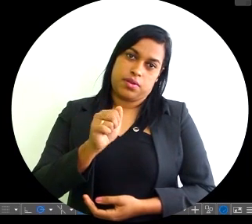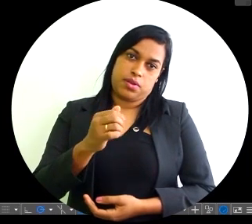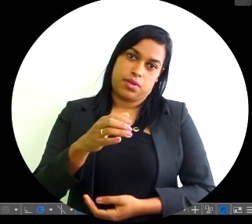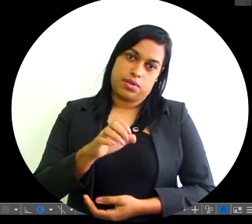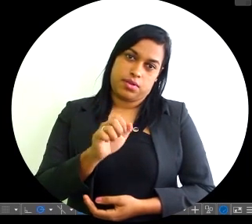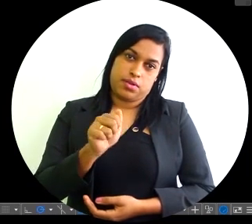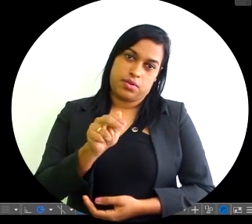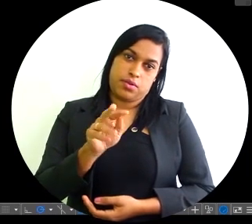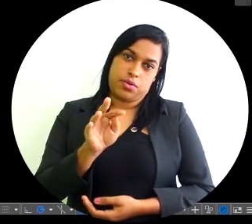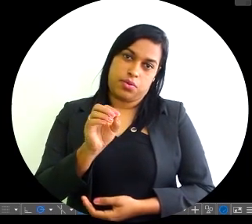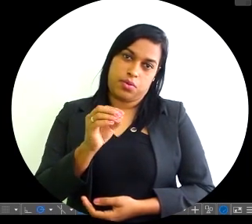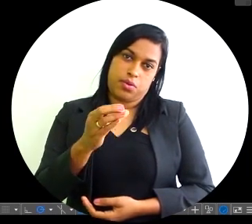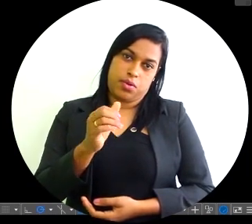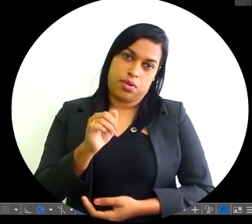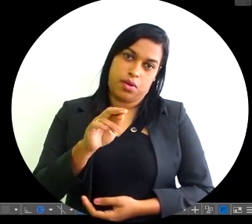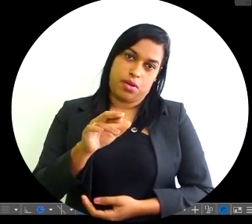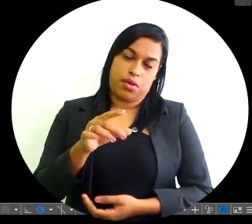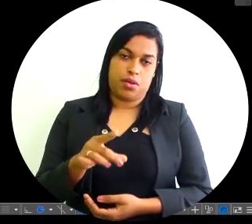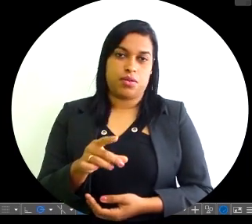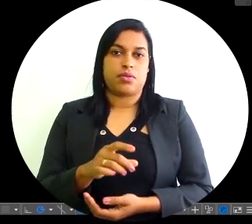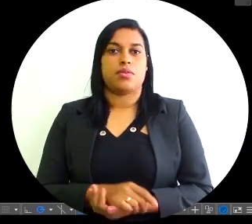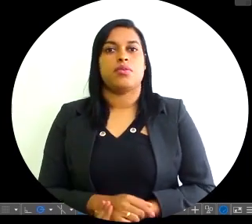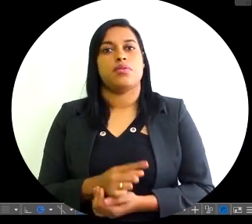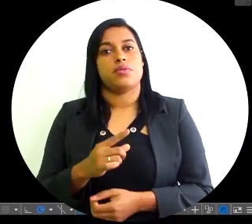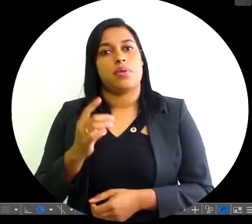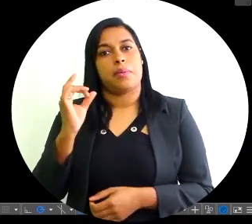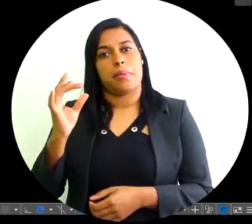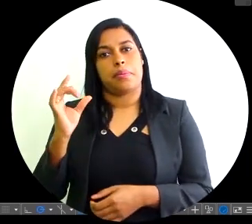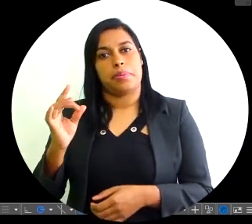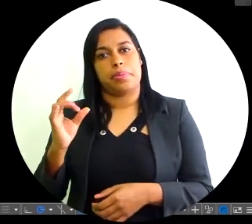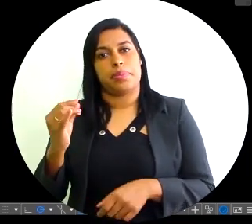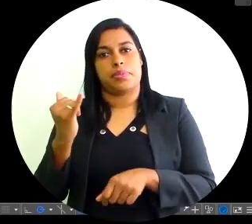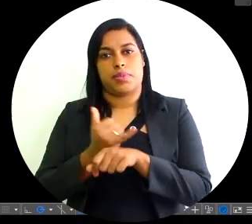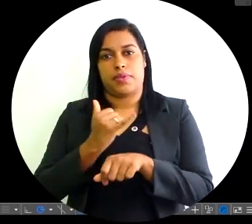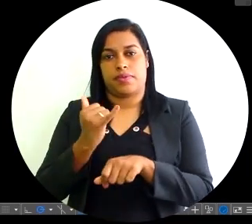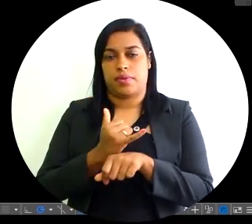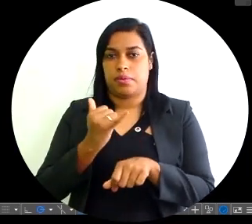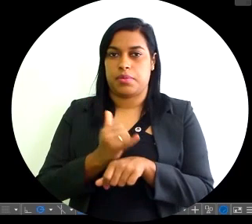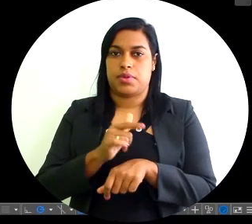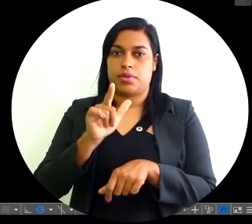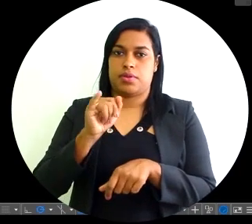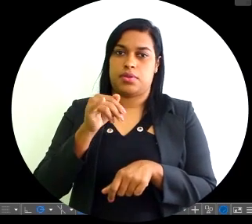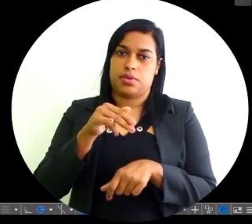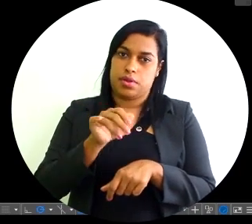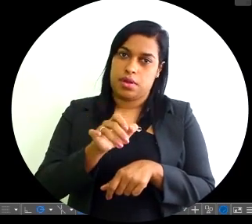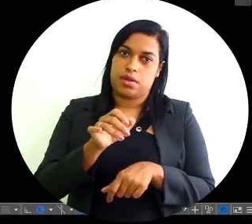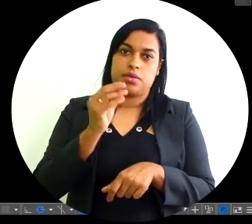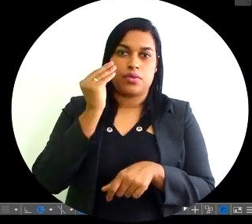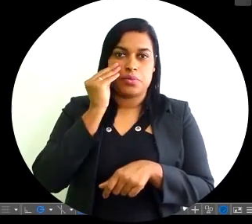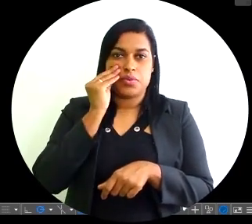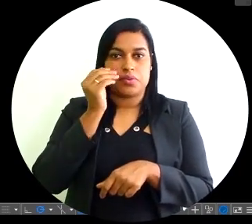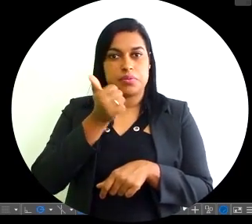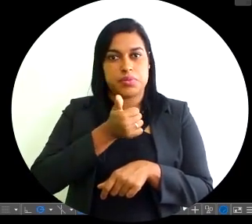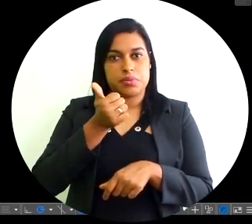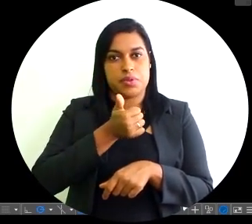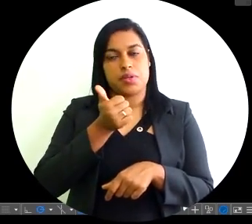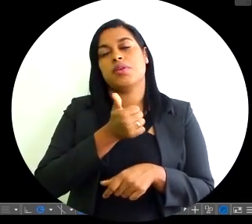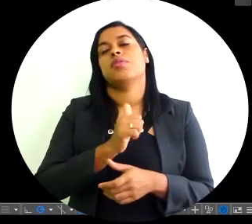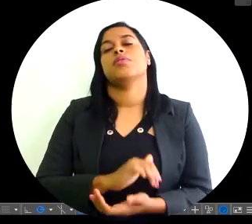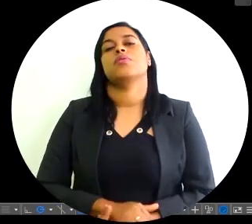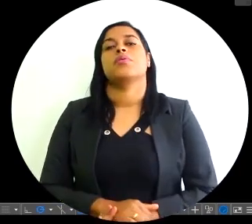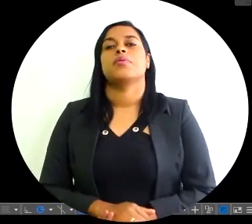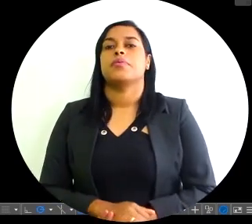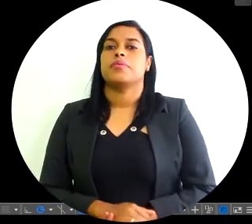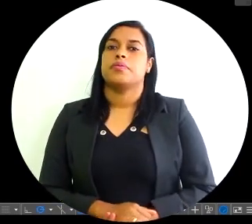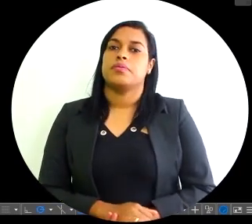do AutoCAD, ele me fala a sequência do passo a passo dessa ferramenta, né? Então, no caso do Line, especifique o primeiro ponto.